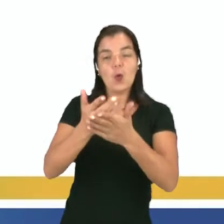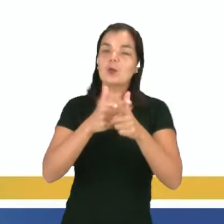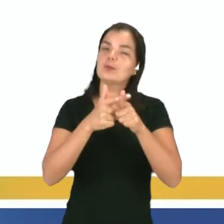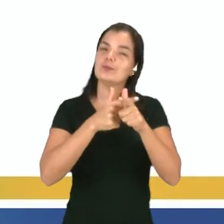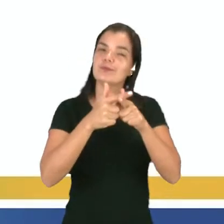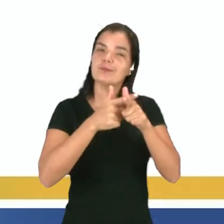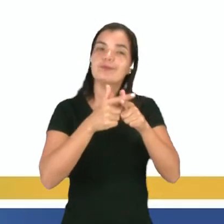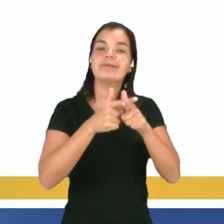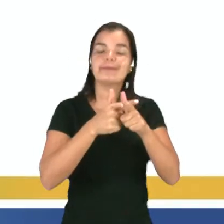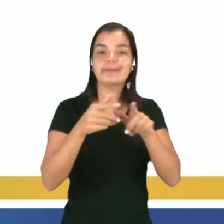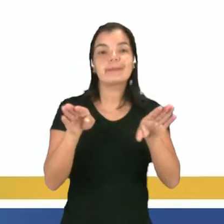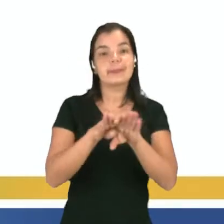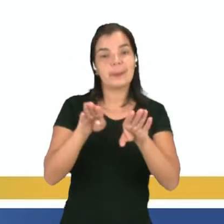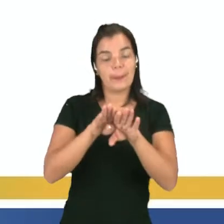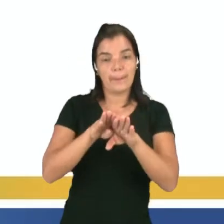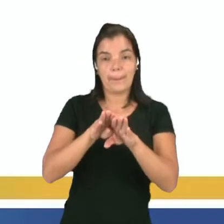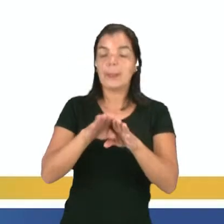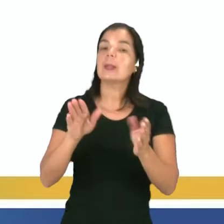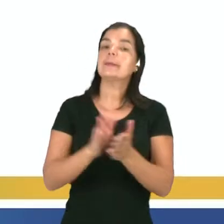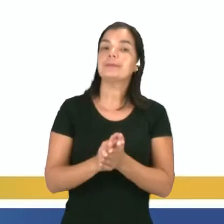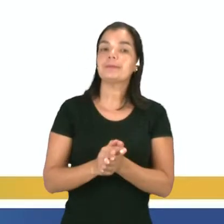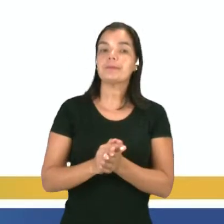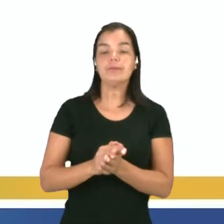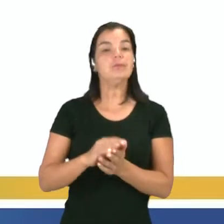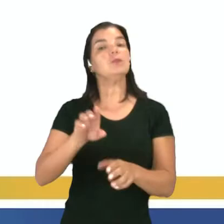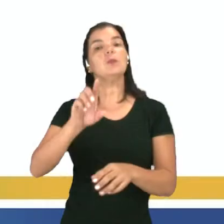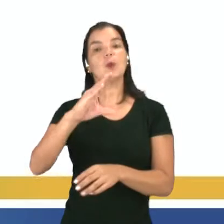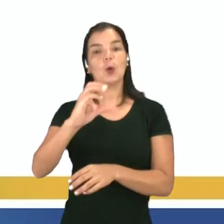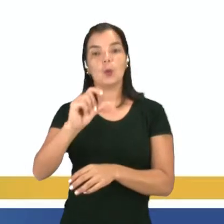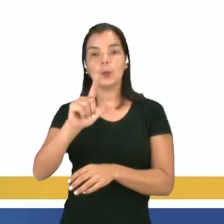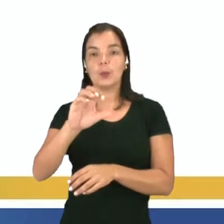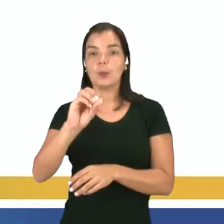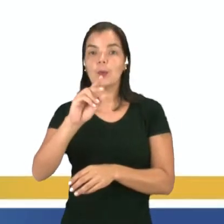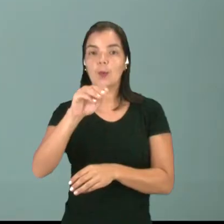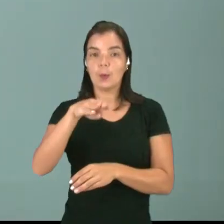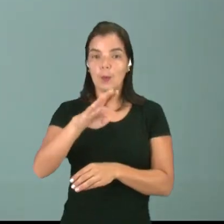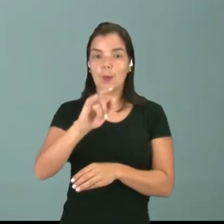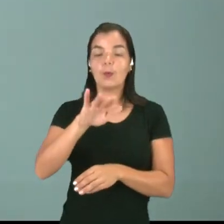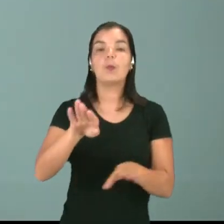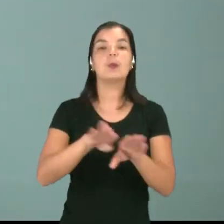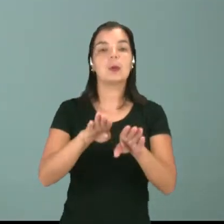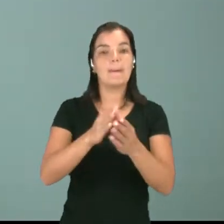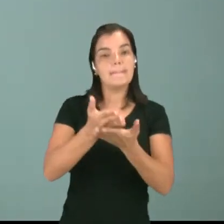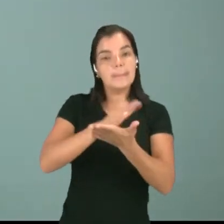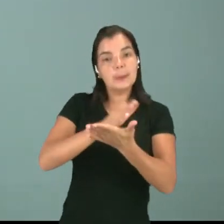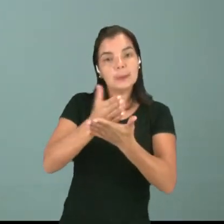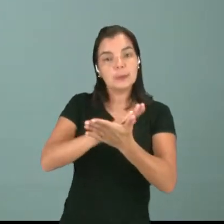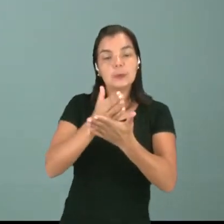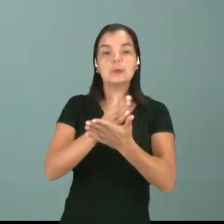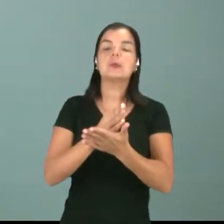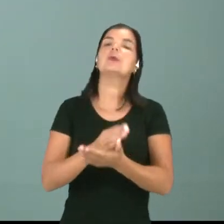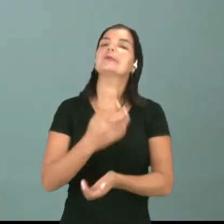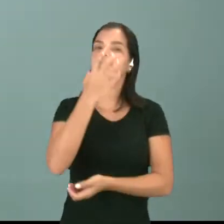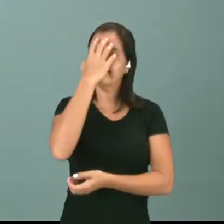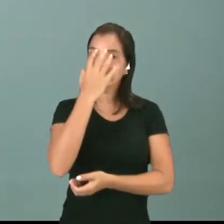crítico que tanto a Colômbia como a Venezuela, na parte da fronteira, estão tendo